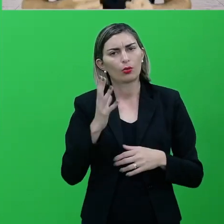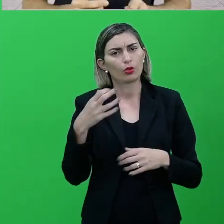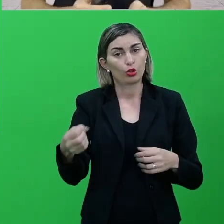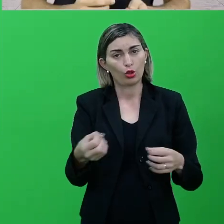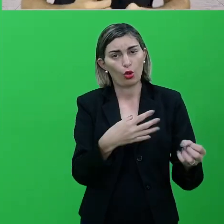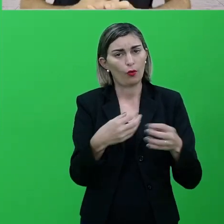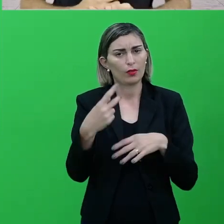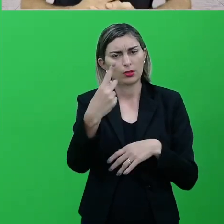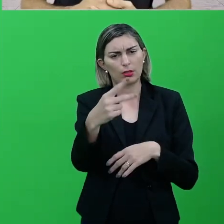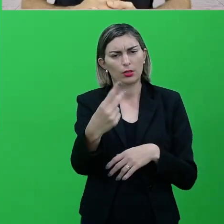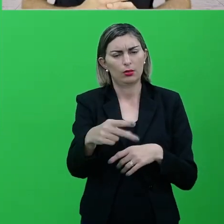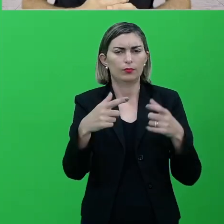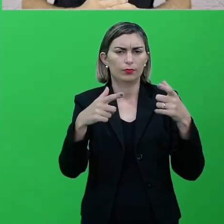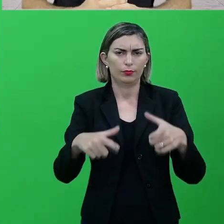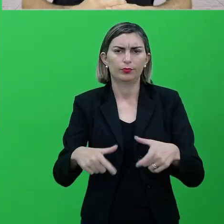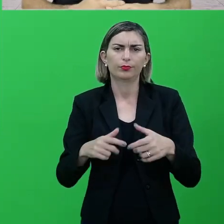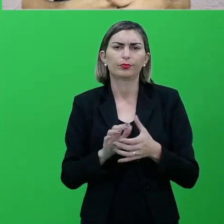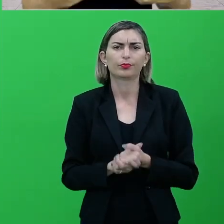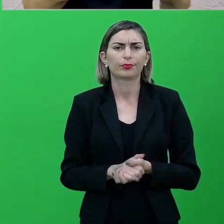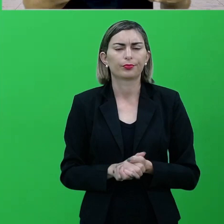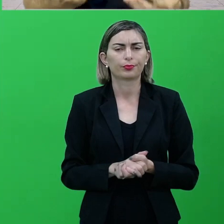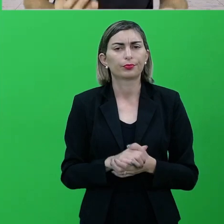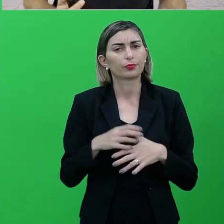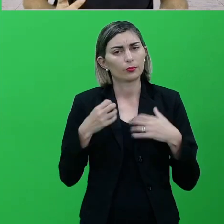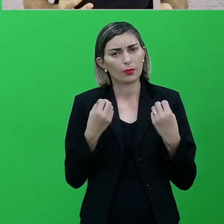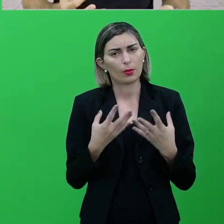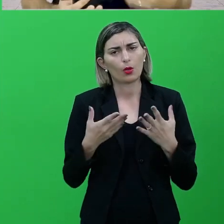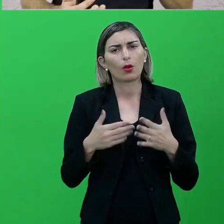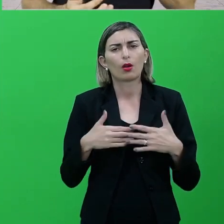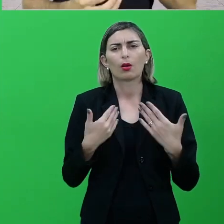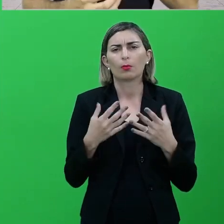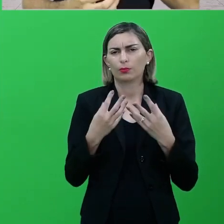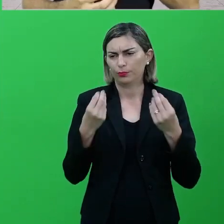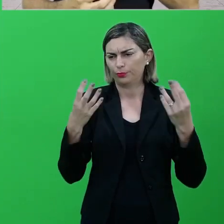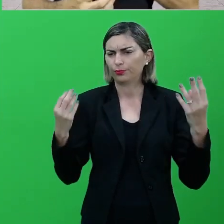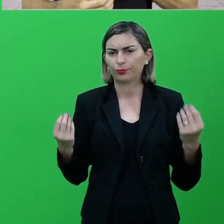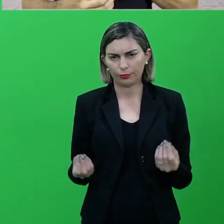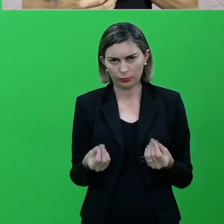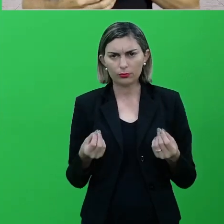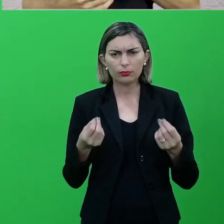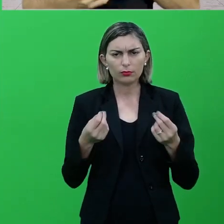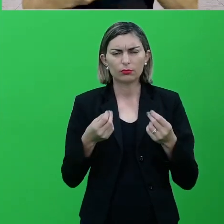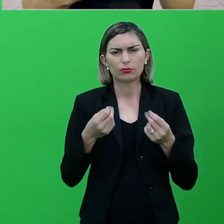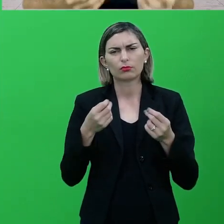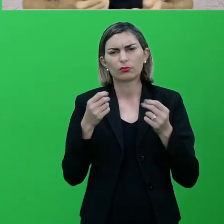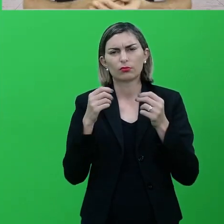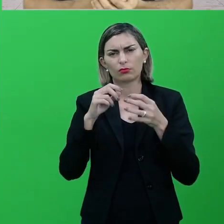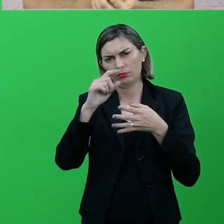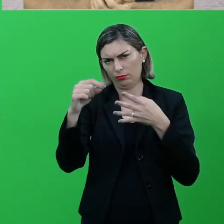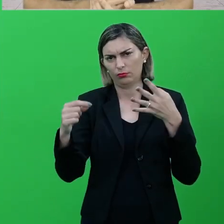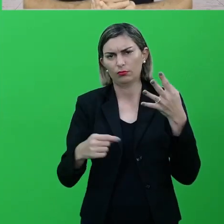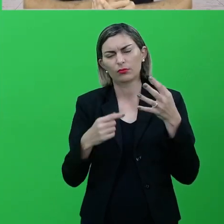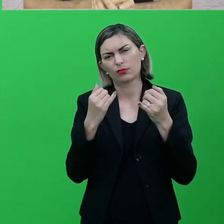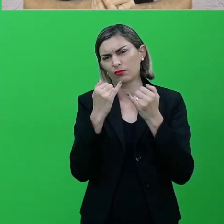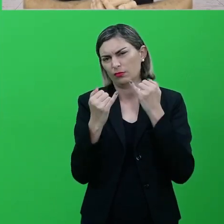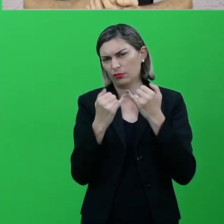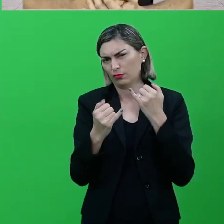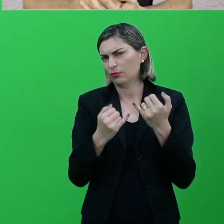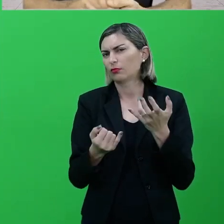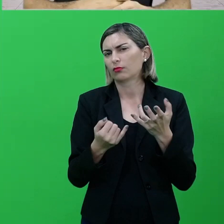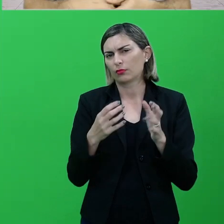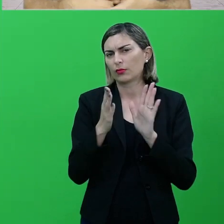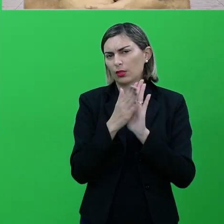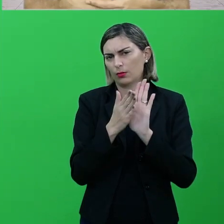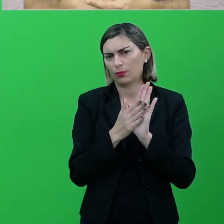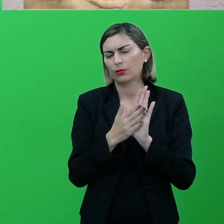inovação naquela organização. Bom, então, embora muitas dessas questões elas sejam semelhantes às incluídas no Manual